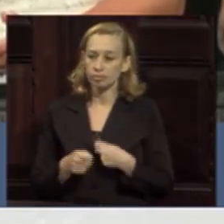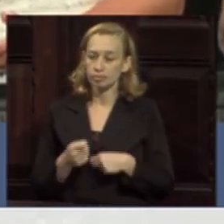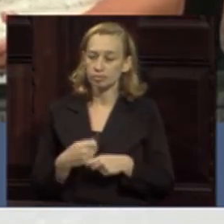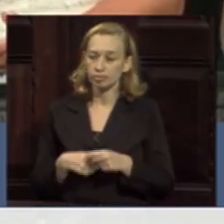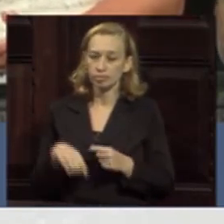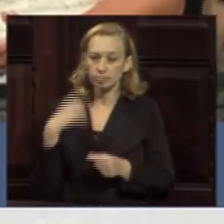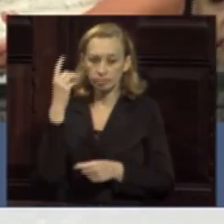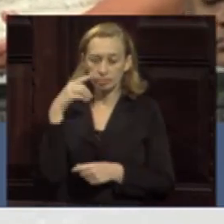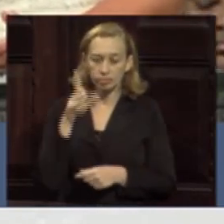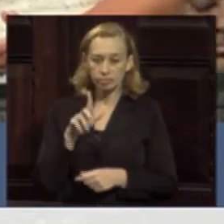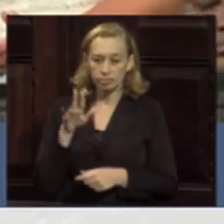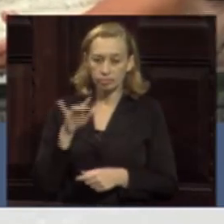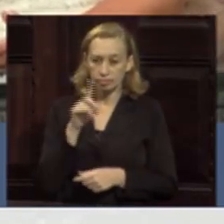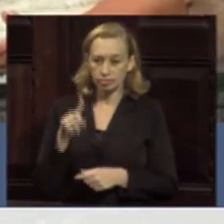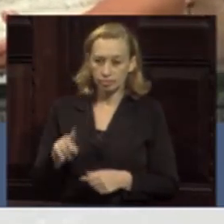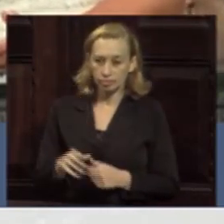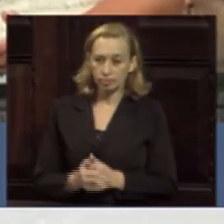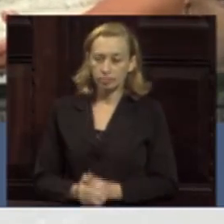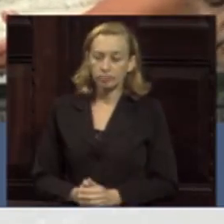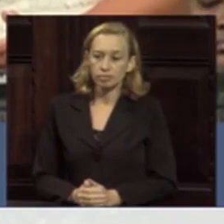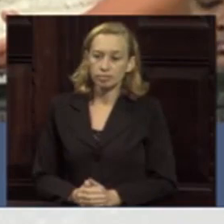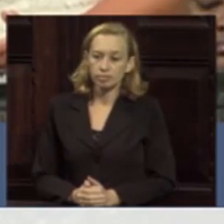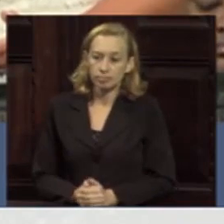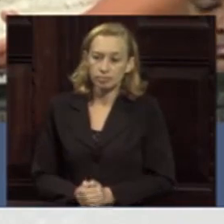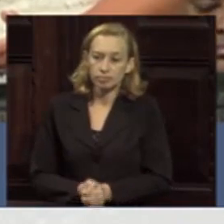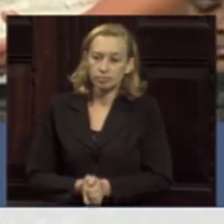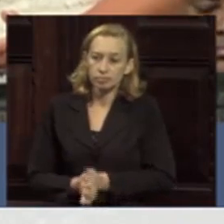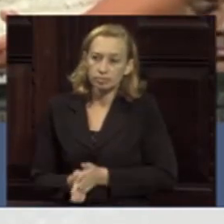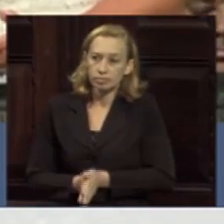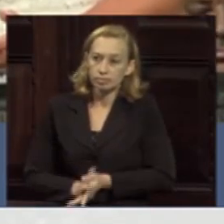deputado Luiz Paulo.